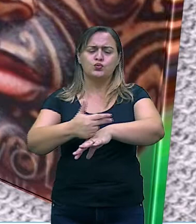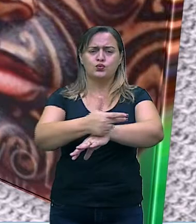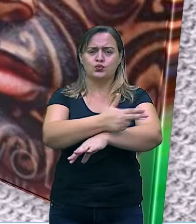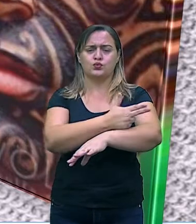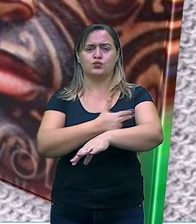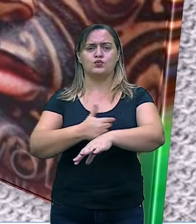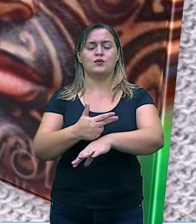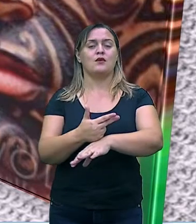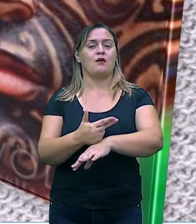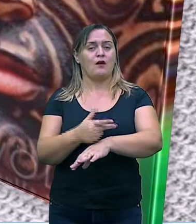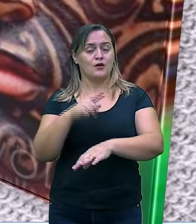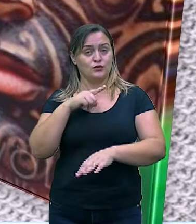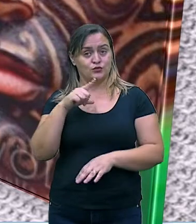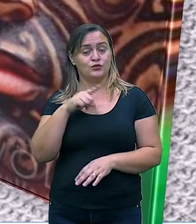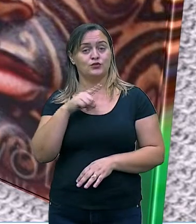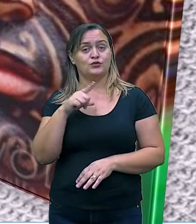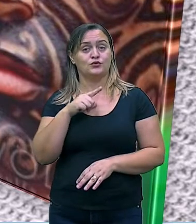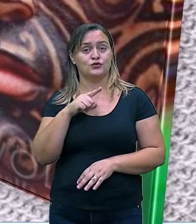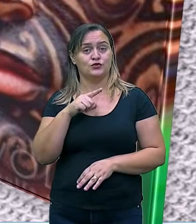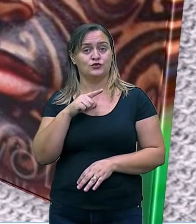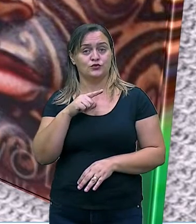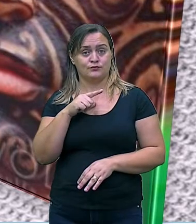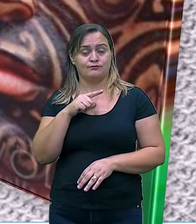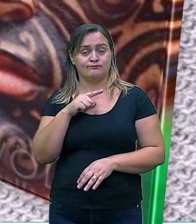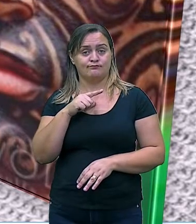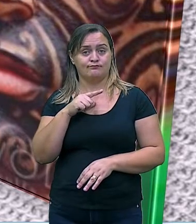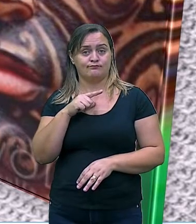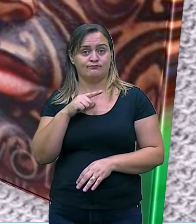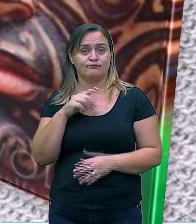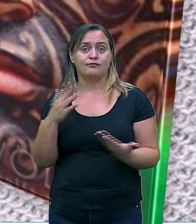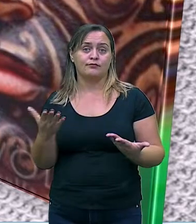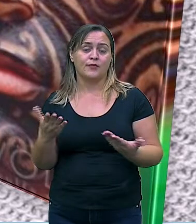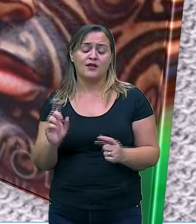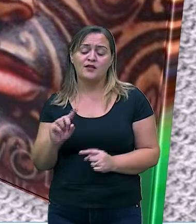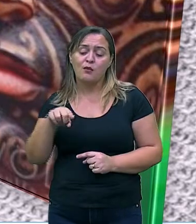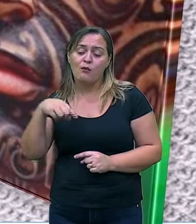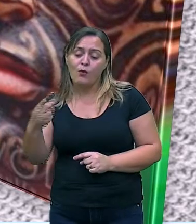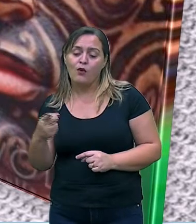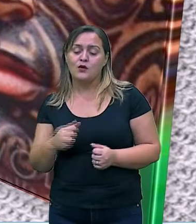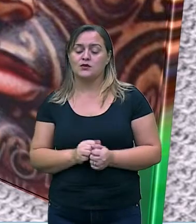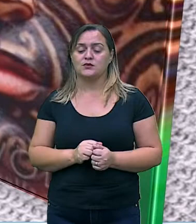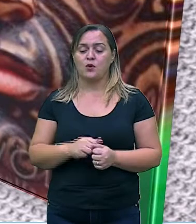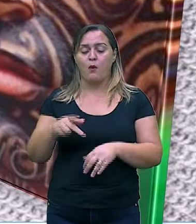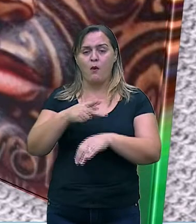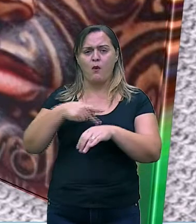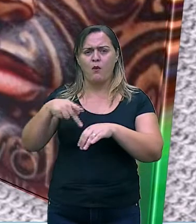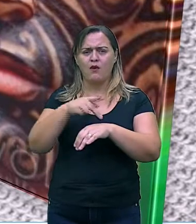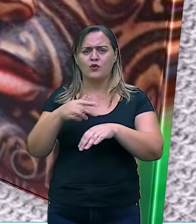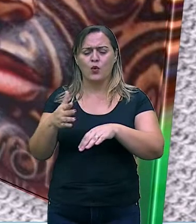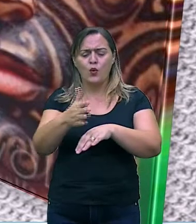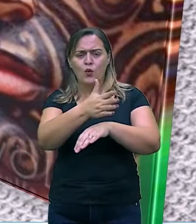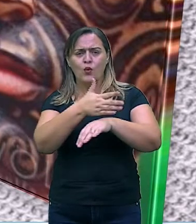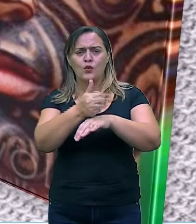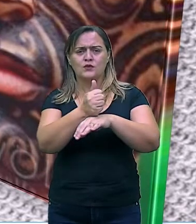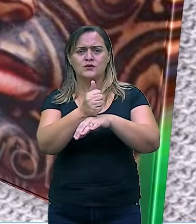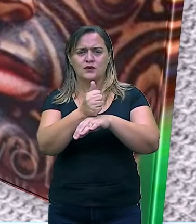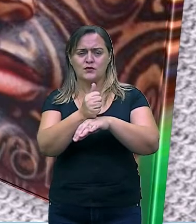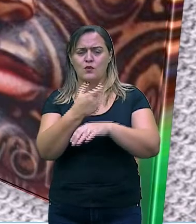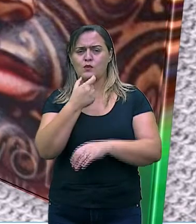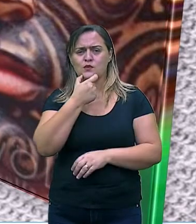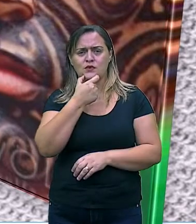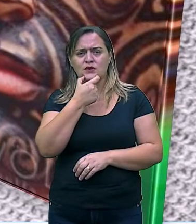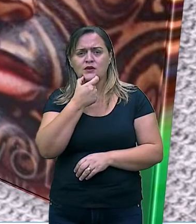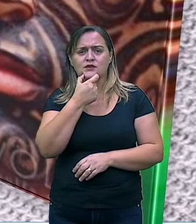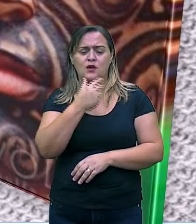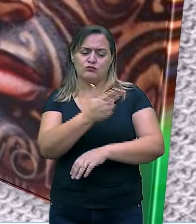recebiam. Depois que na Nova Zelândia foi colonizada pelos ingleses, a tatuagem facial ela se tornou menos comum